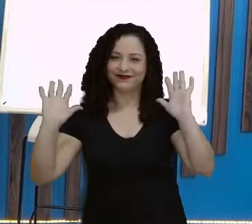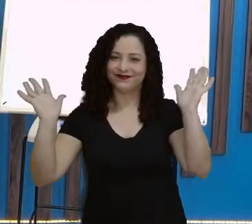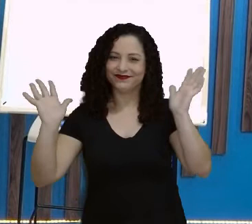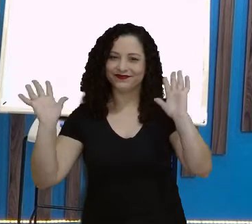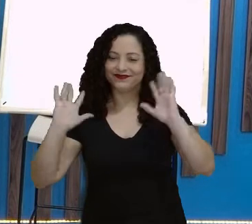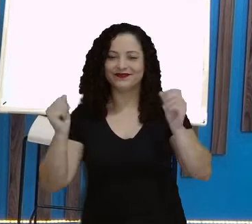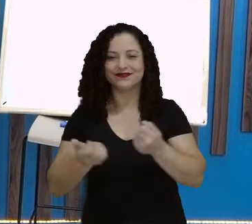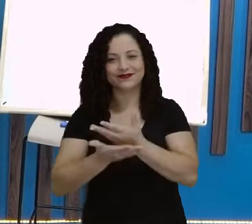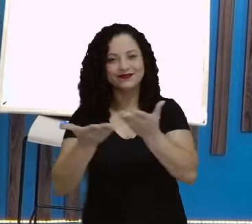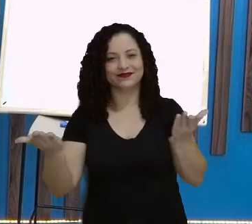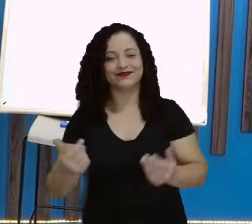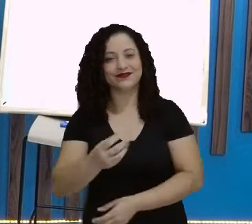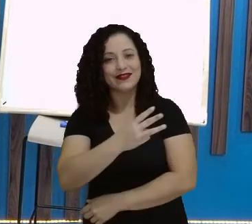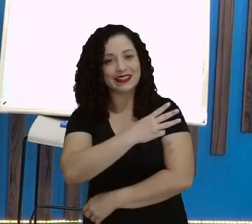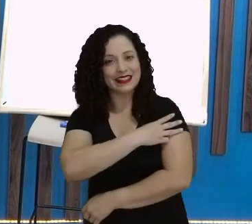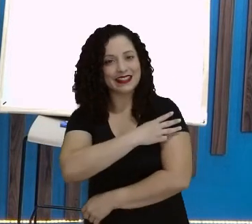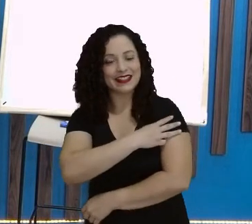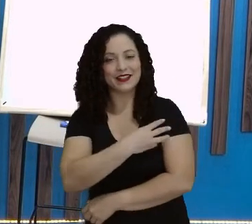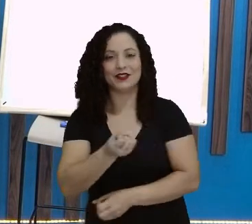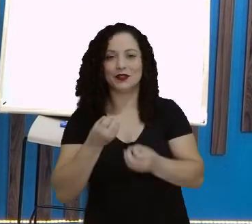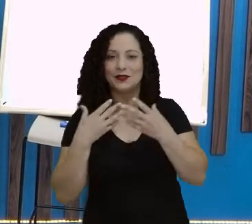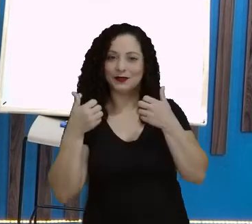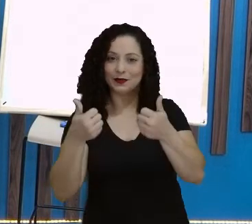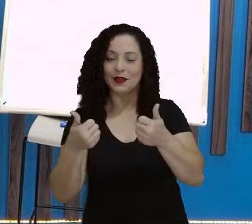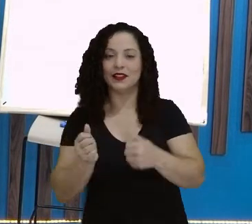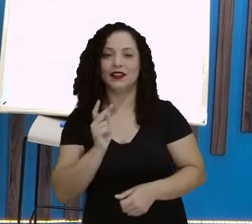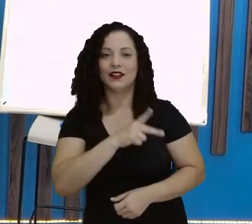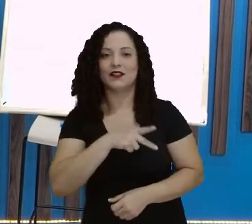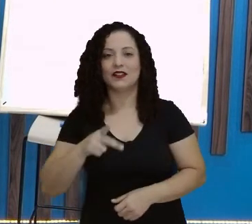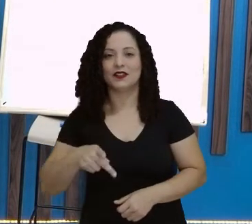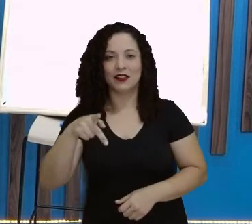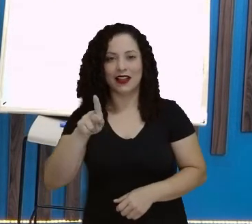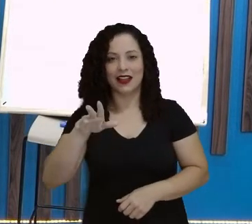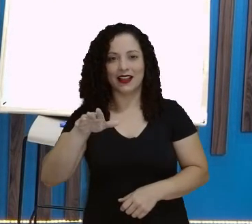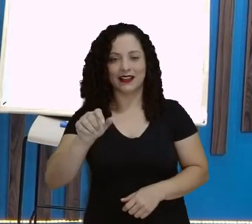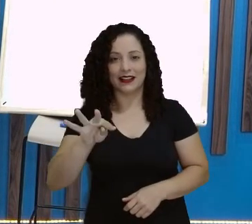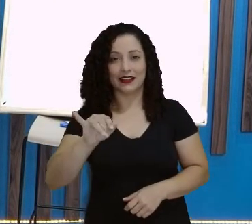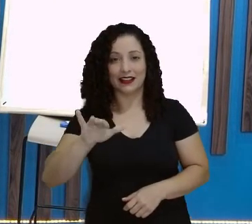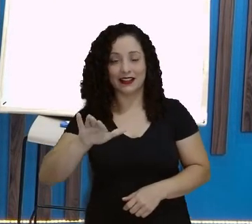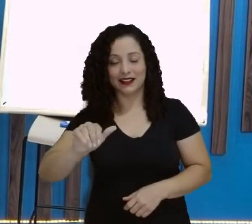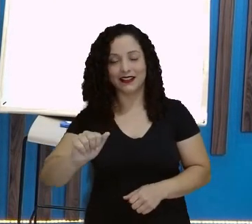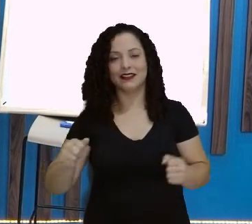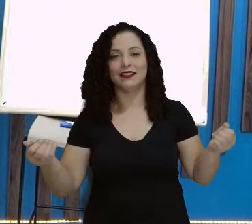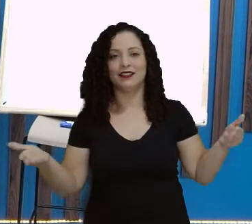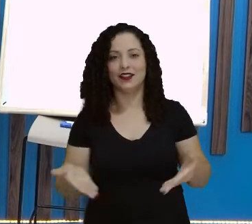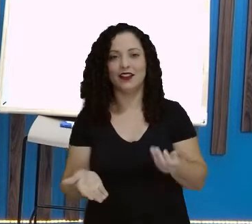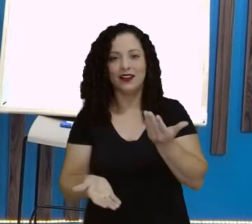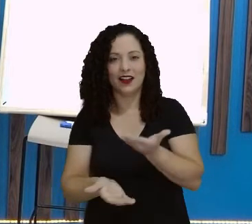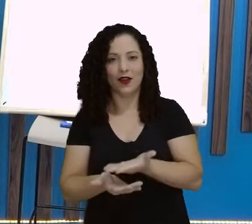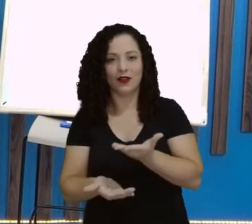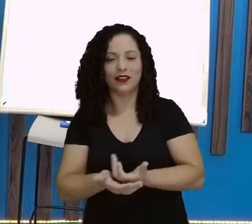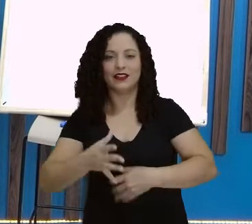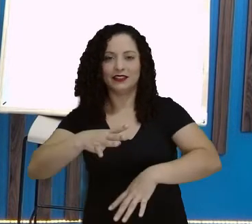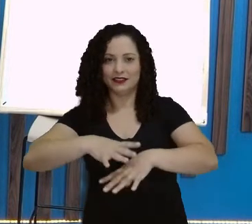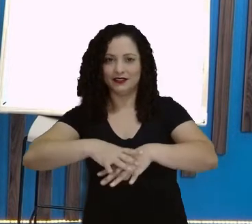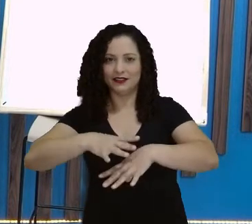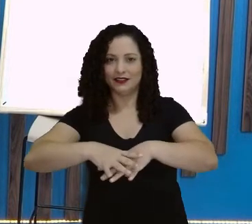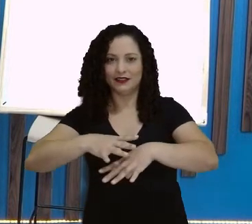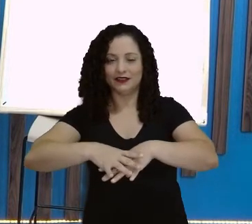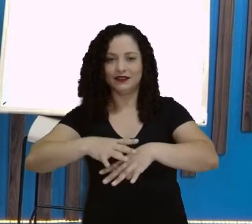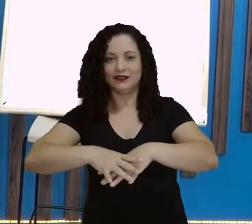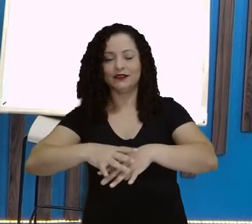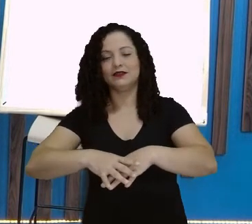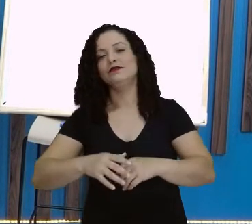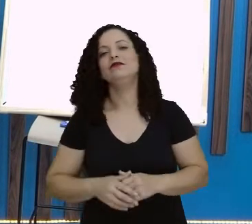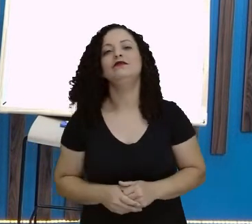turminha do terceiro ano, tudo bem com vocês? Professora Kátia Xavier de volta para mais uma aula de matemática. E